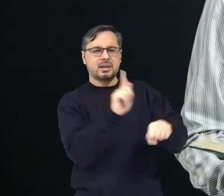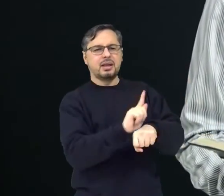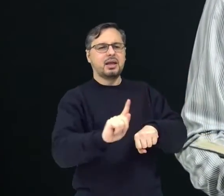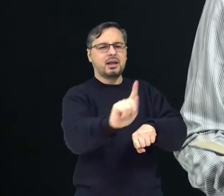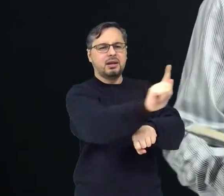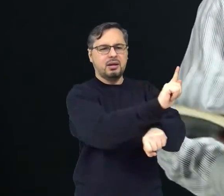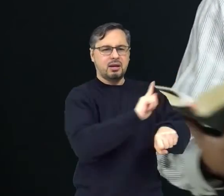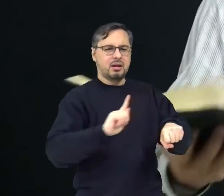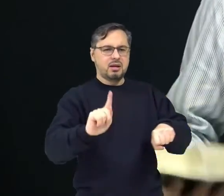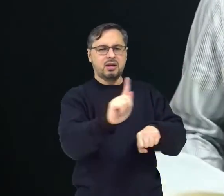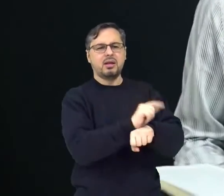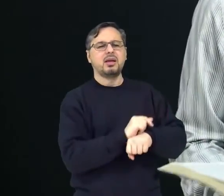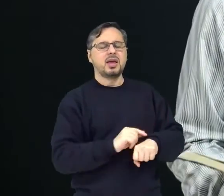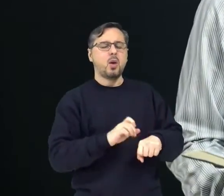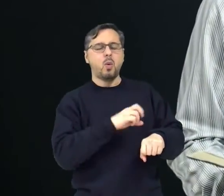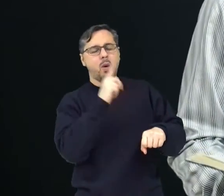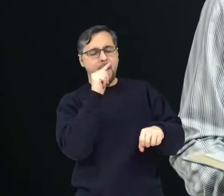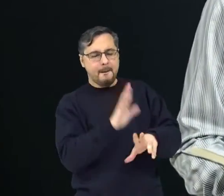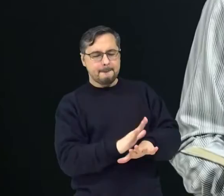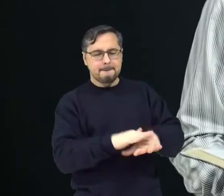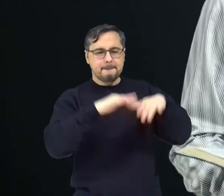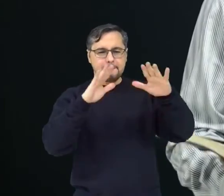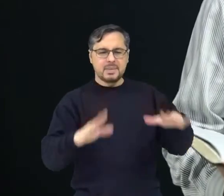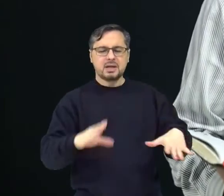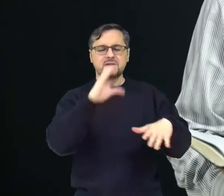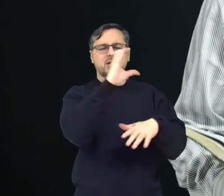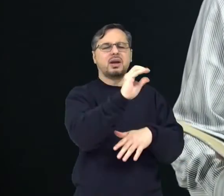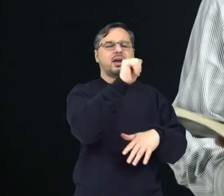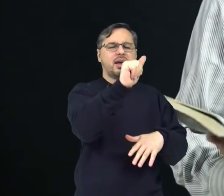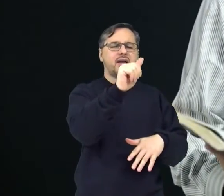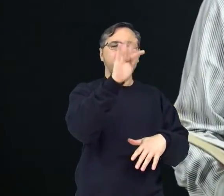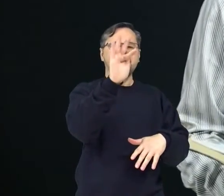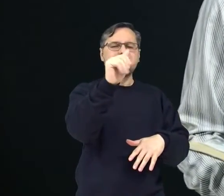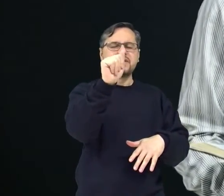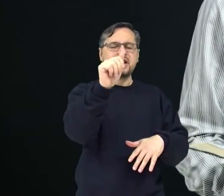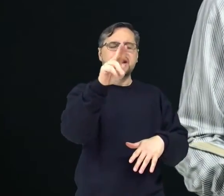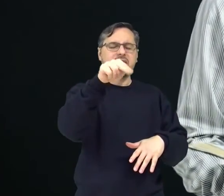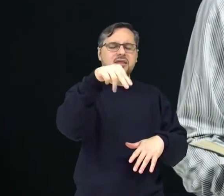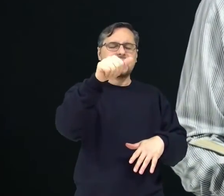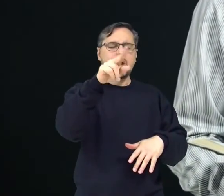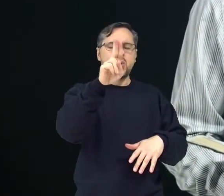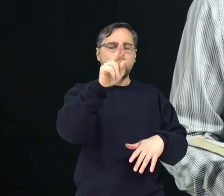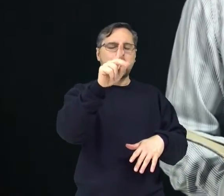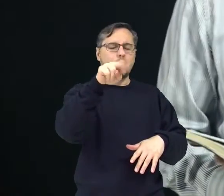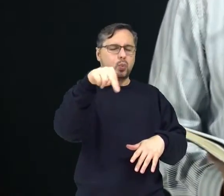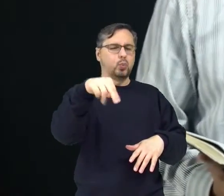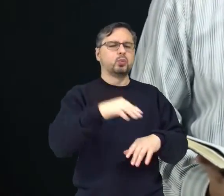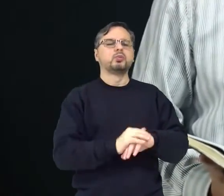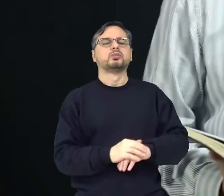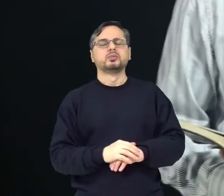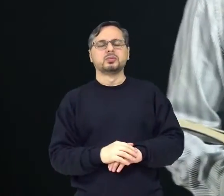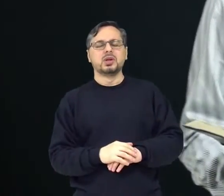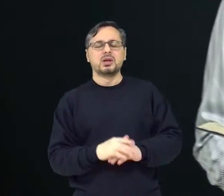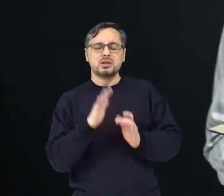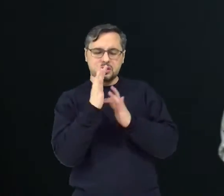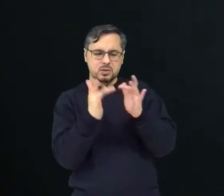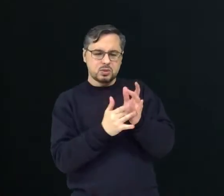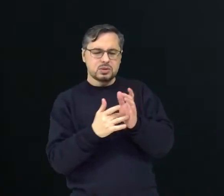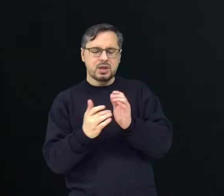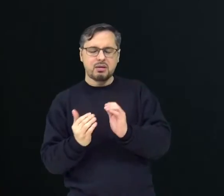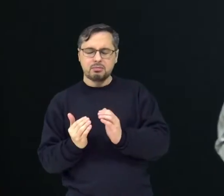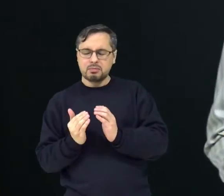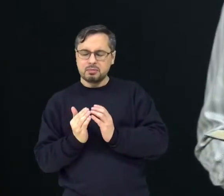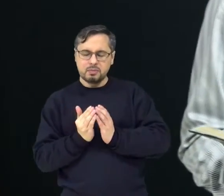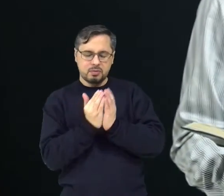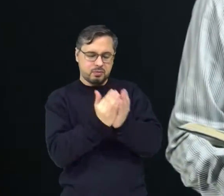fato o mar da Galileia, e pela sua extensão conhecido como mar da Galileia, obviamente pelo tamanho. Jesus está atravessando com os seus